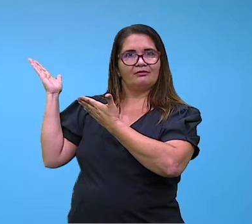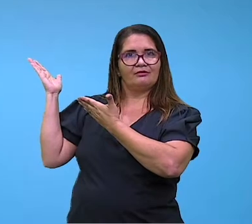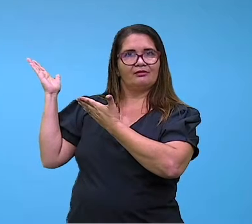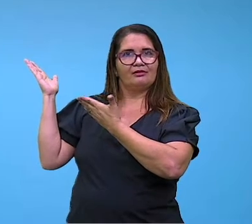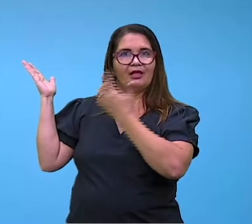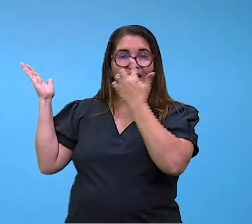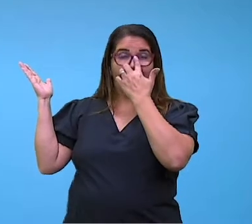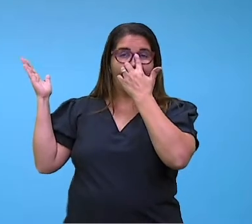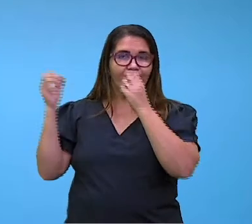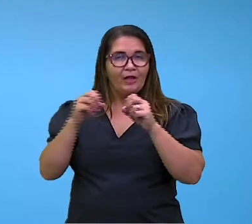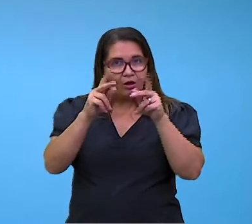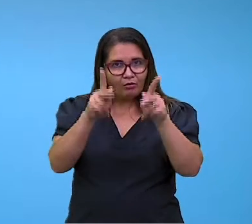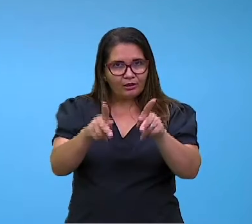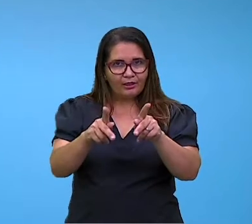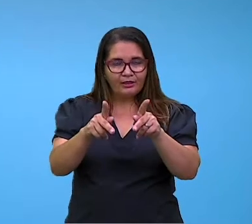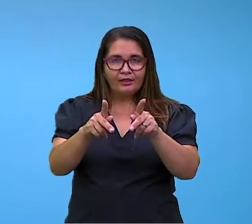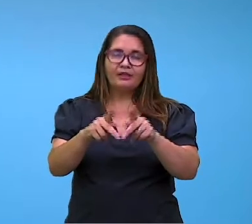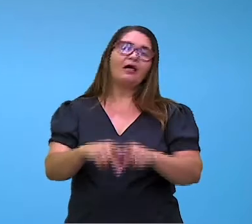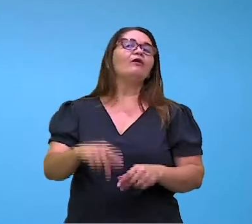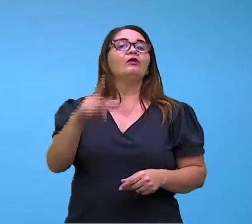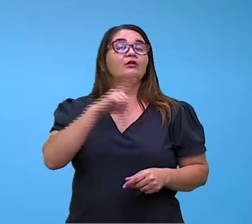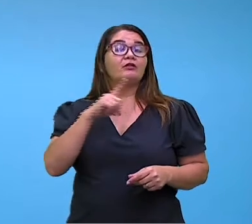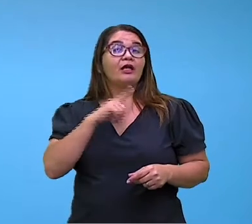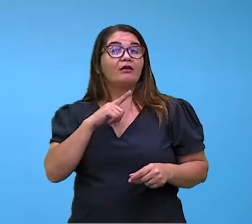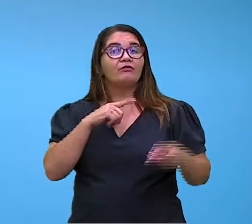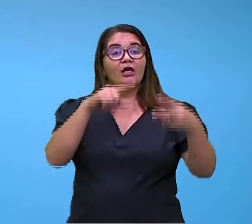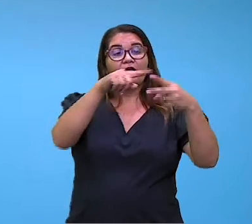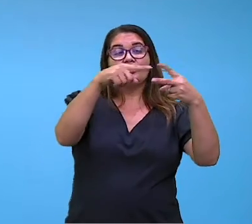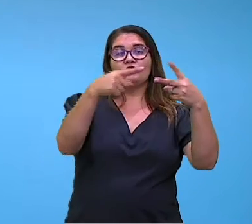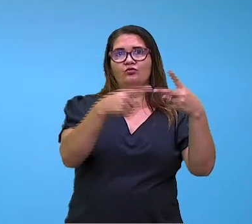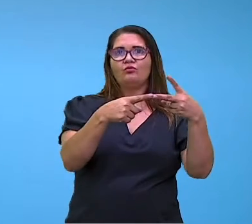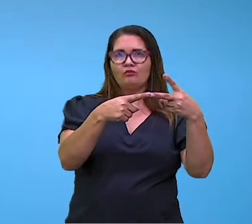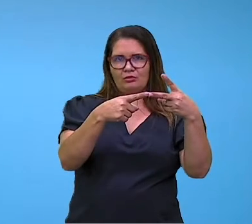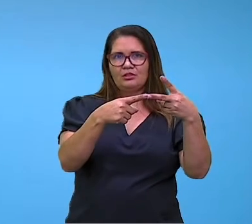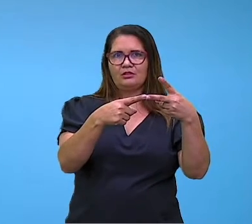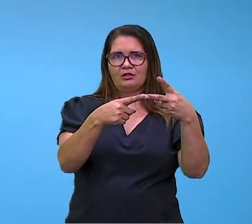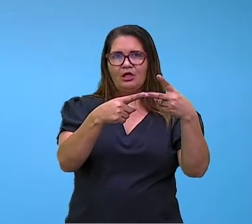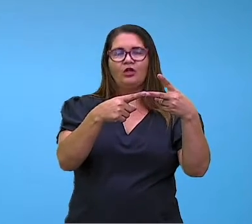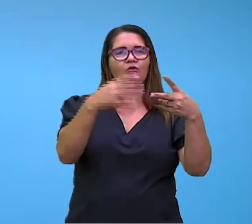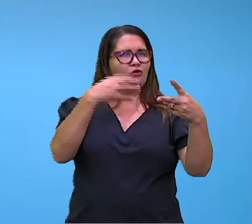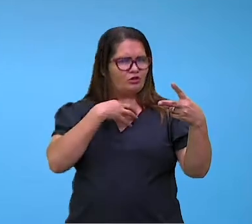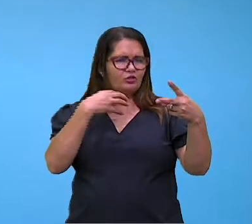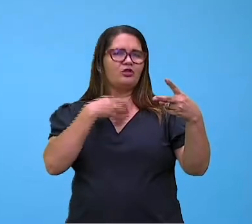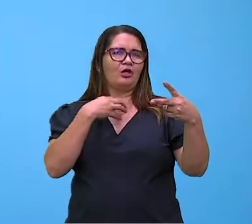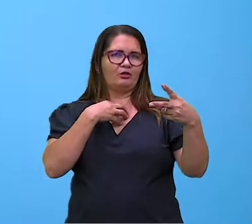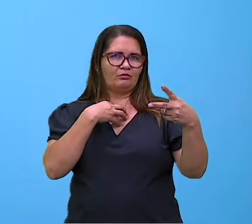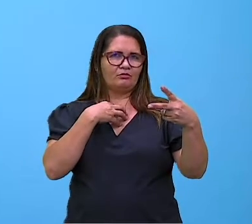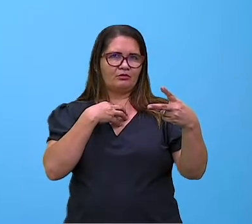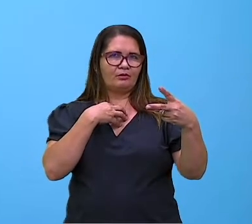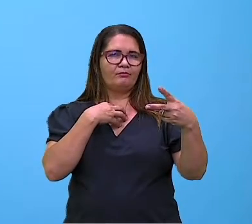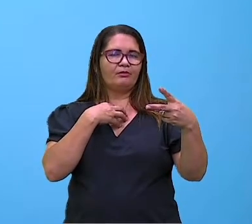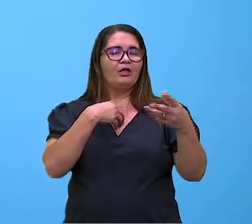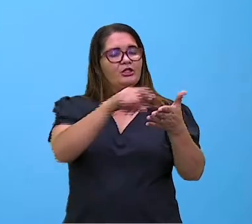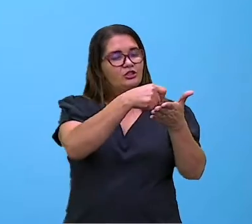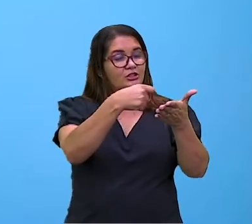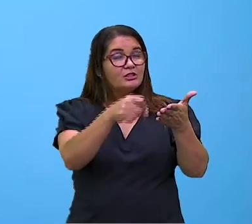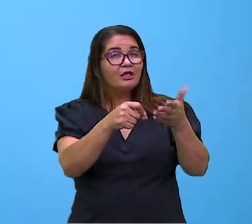actually, ok? Nós tivemos com ela lá naquele quadrinho, mas vamos observar só. Vamos à próxima.